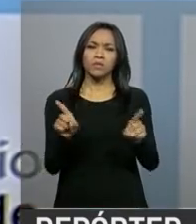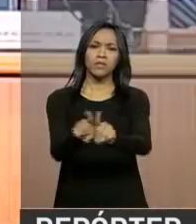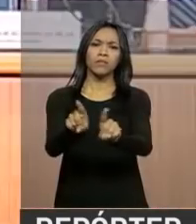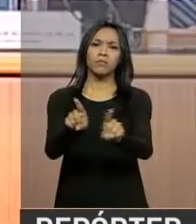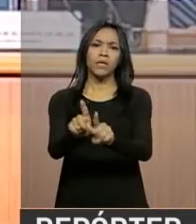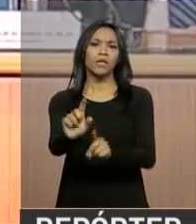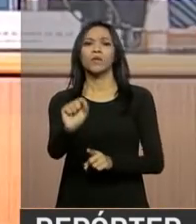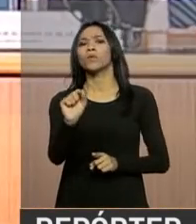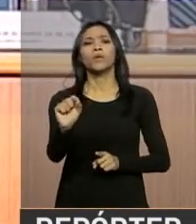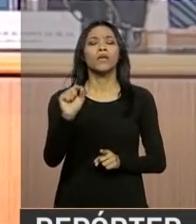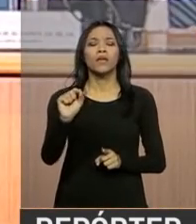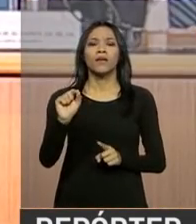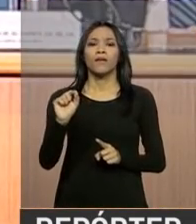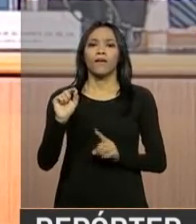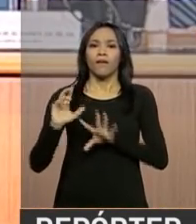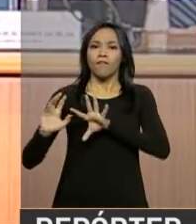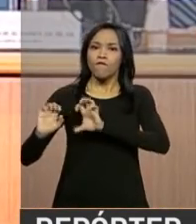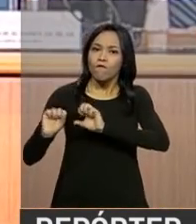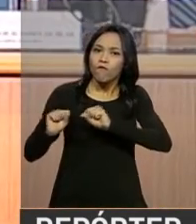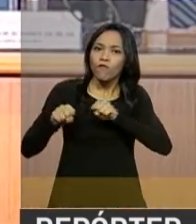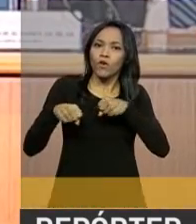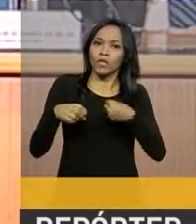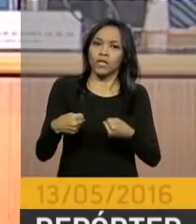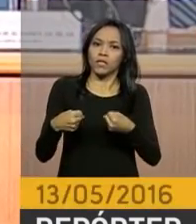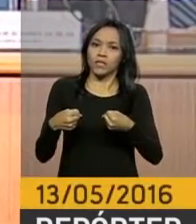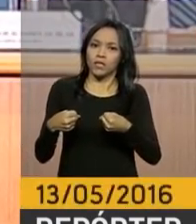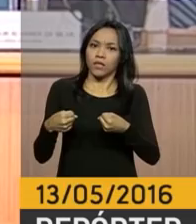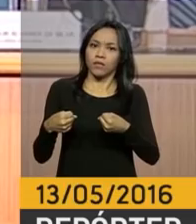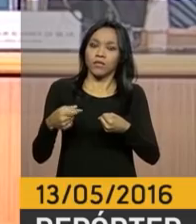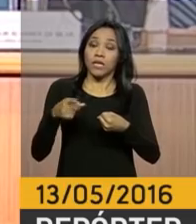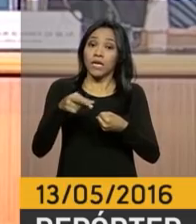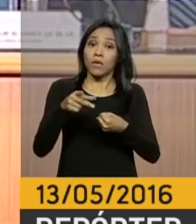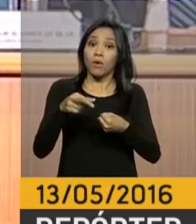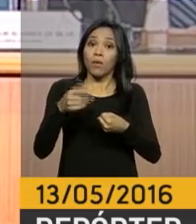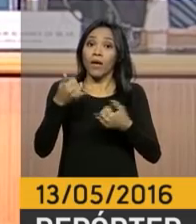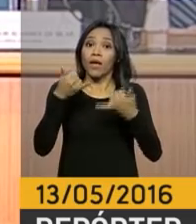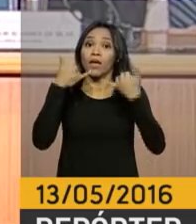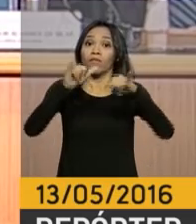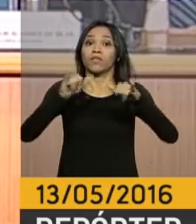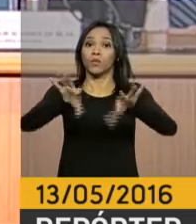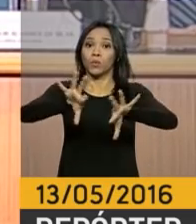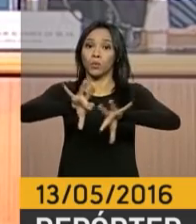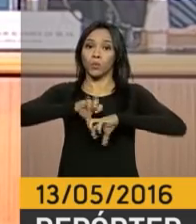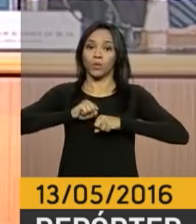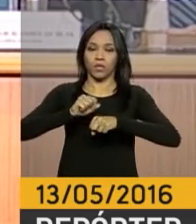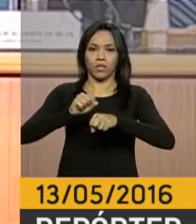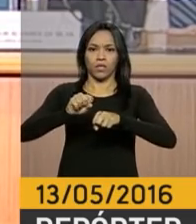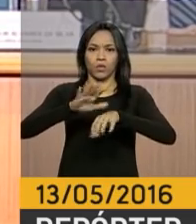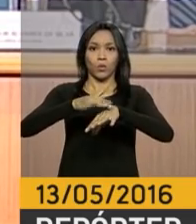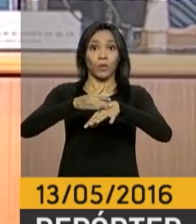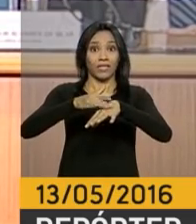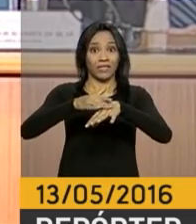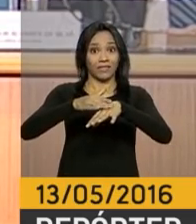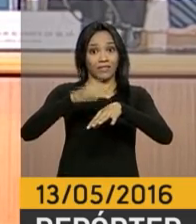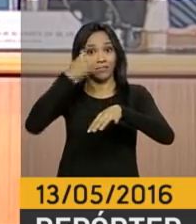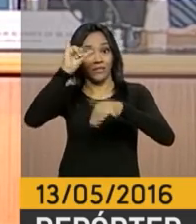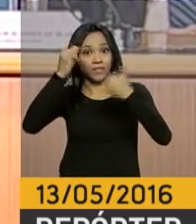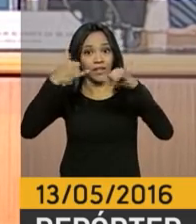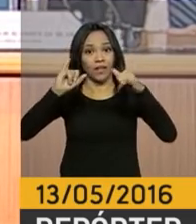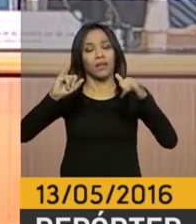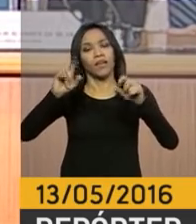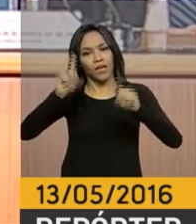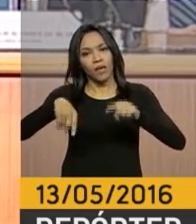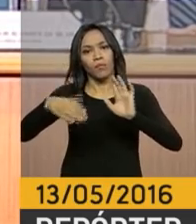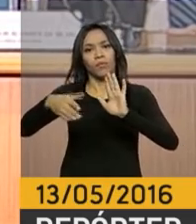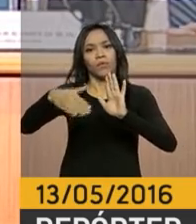fortalecer as ações de promoção de saúde e prevenção de doenças né Então temos aí uma série de de questões e